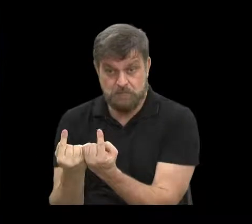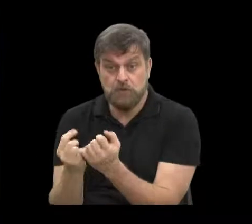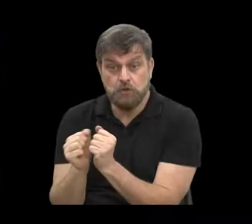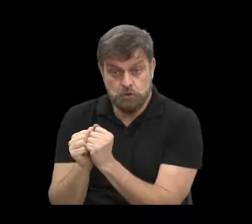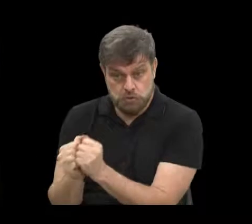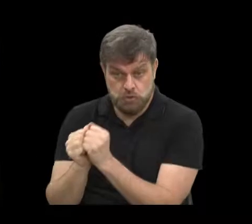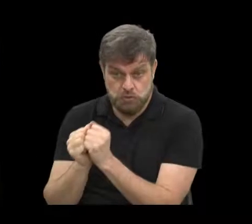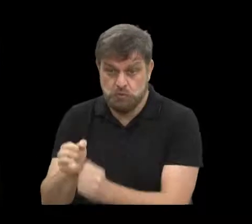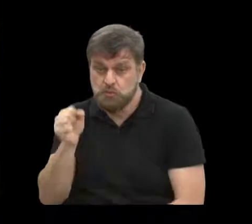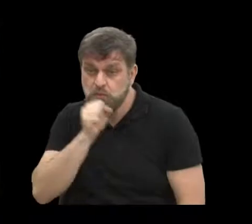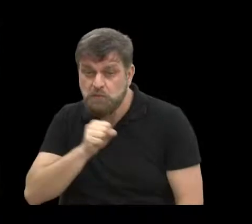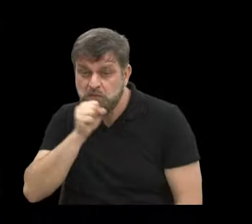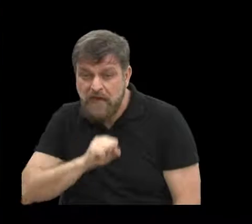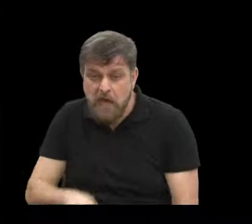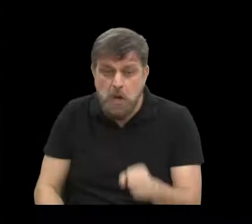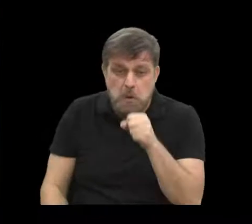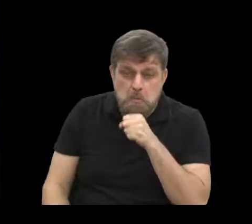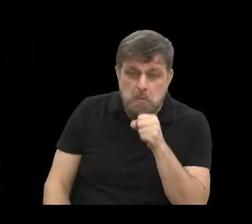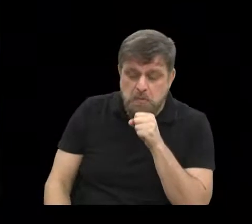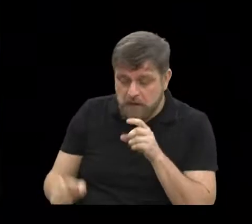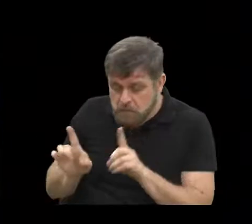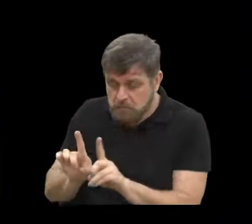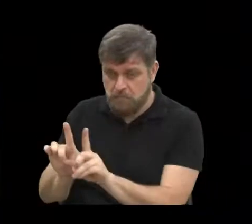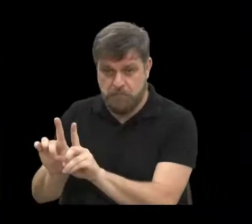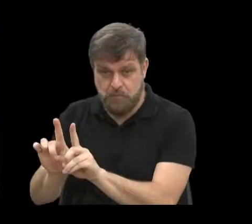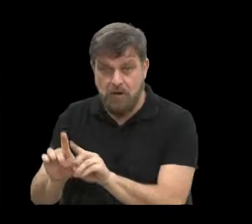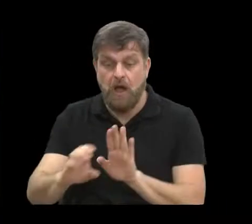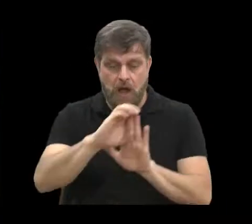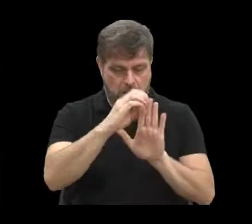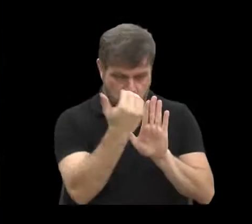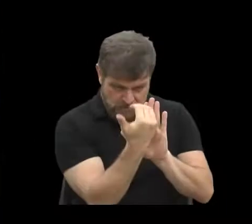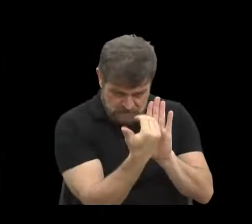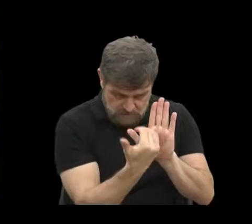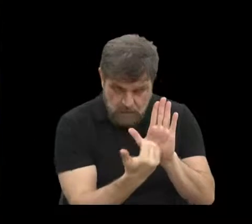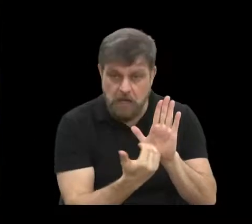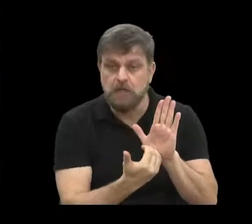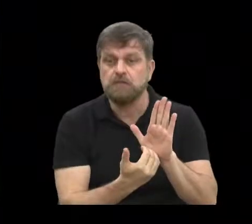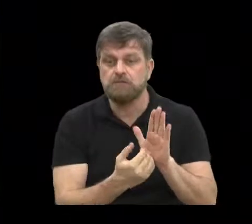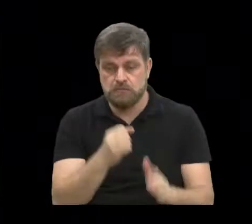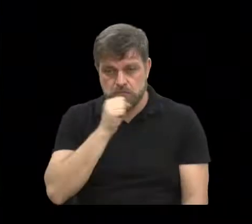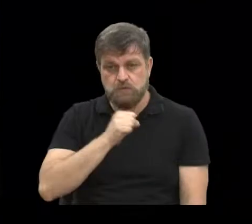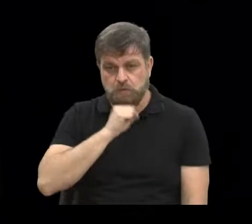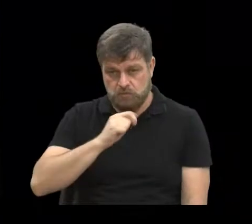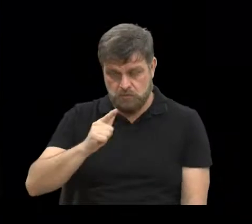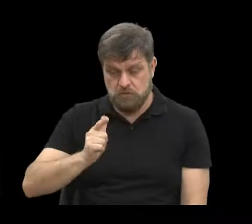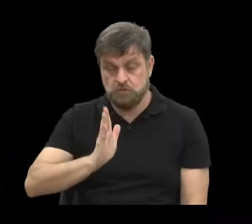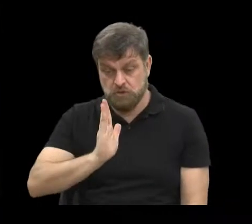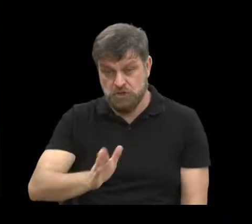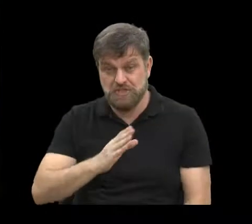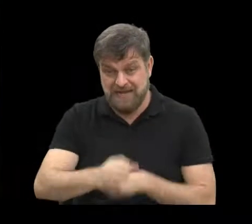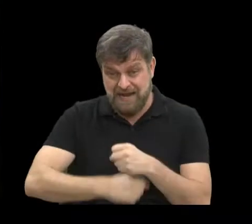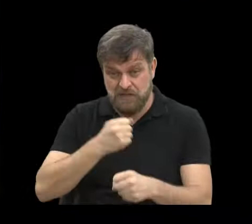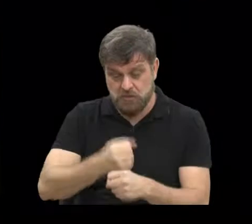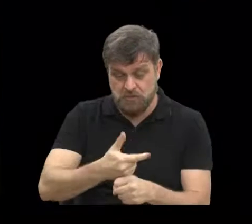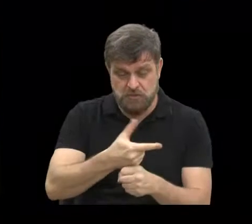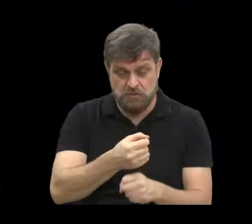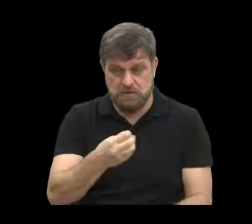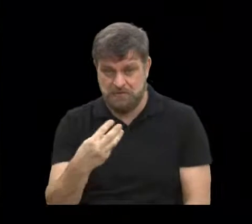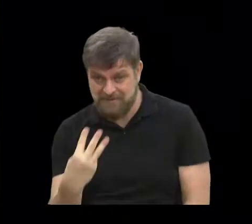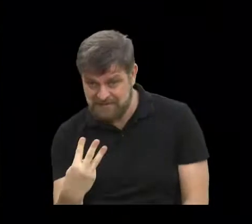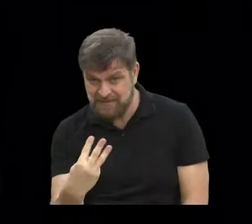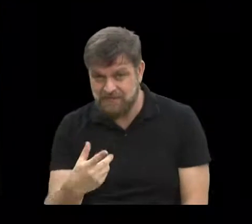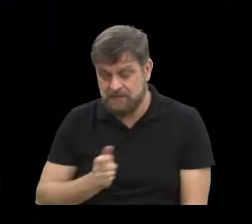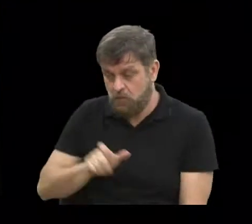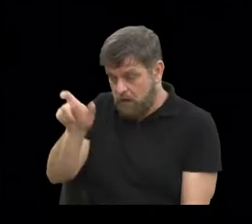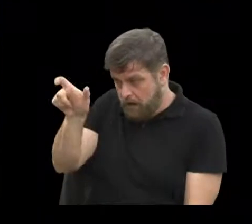mesmo teto. Essa é uma garantia aí que o Estatuto do Idoso trouxe já em 2003. Então, a renda de